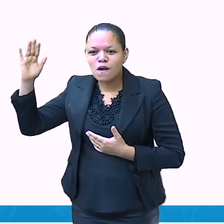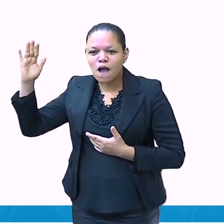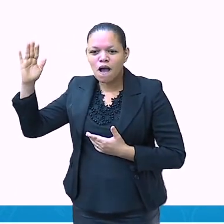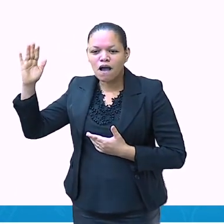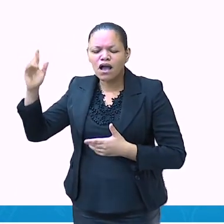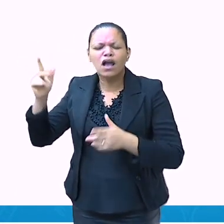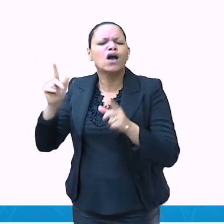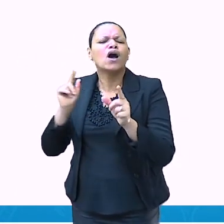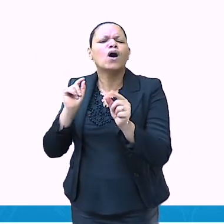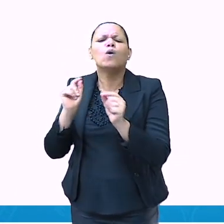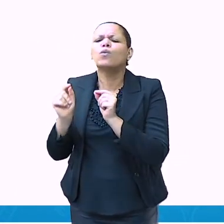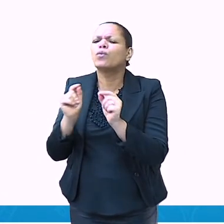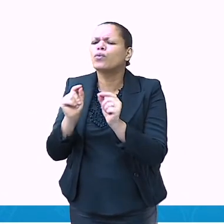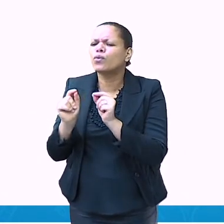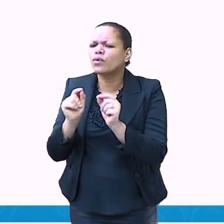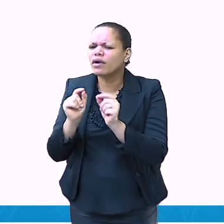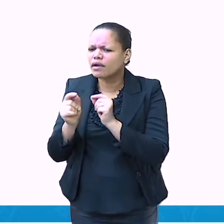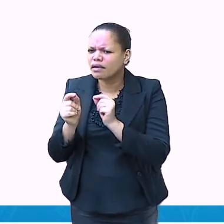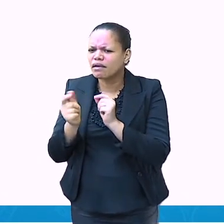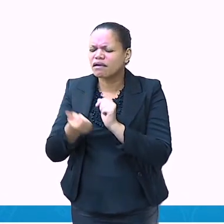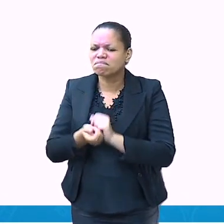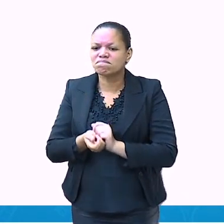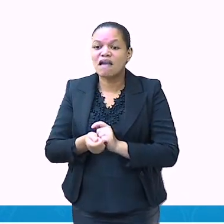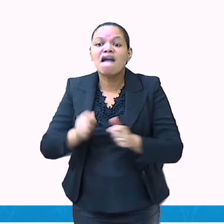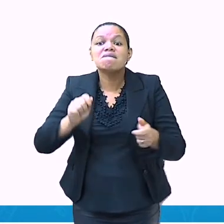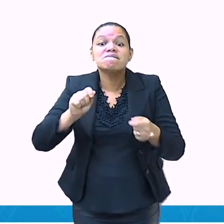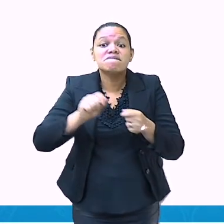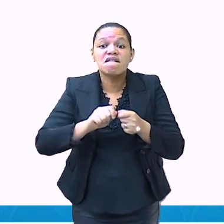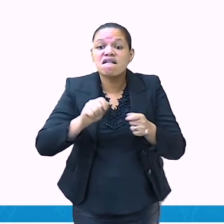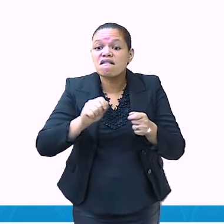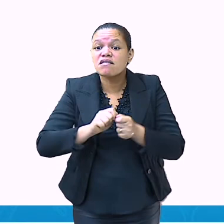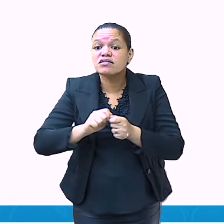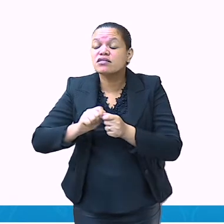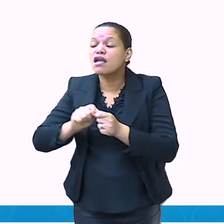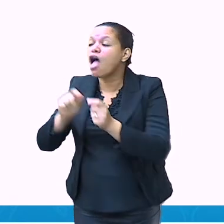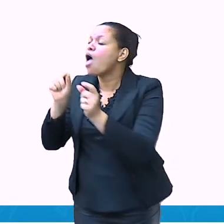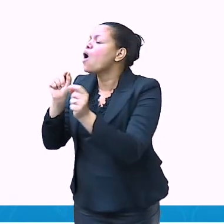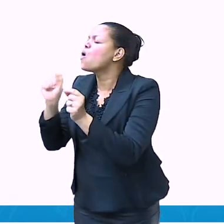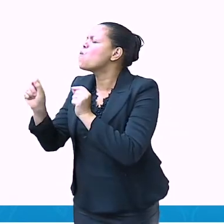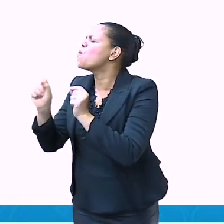um objetivo que ele tinha, então nós usaremos de novo